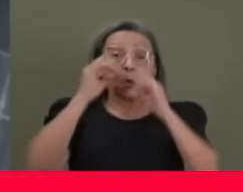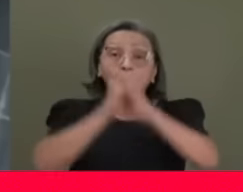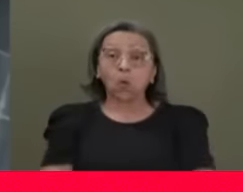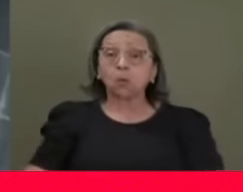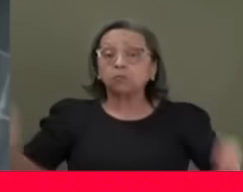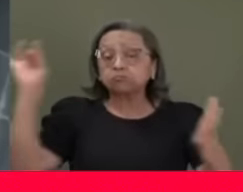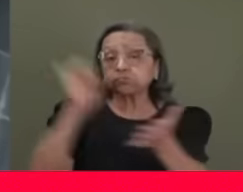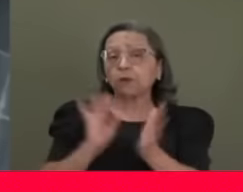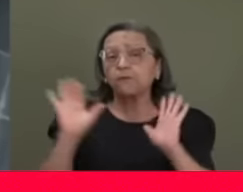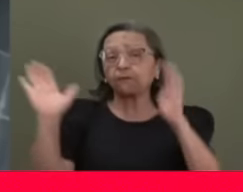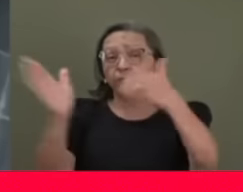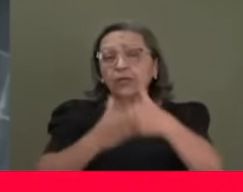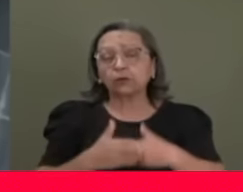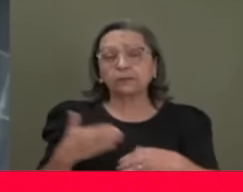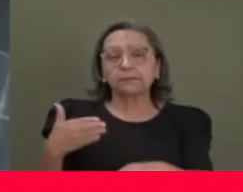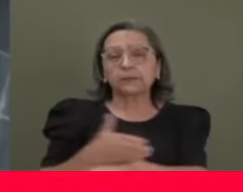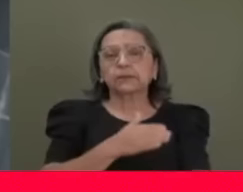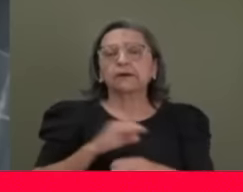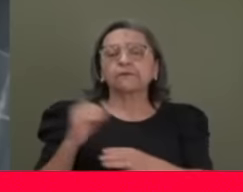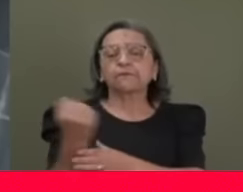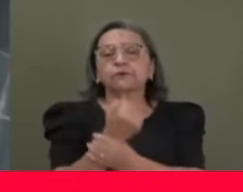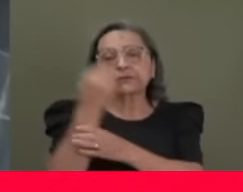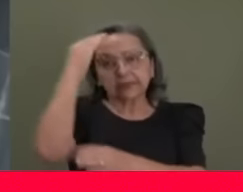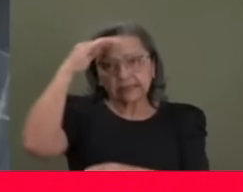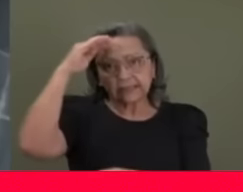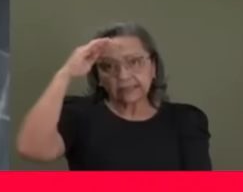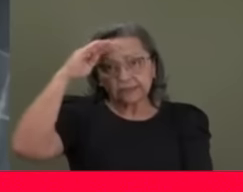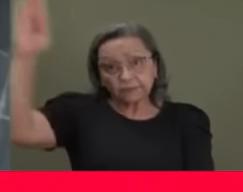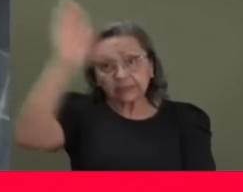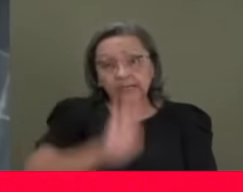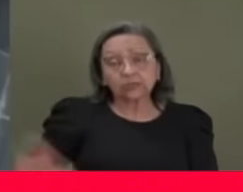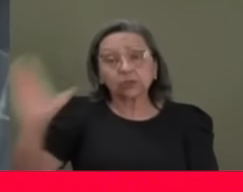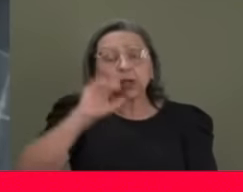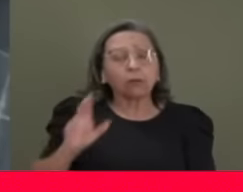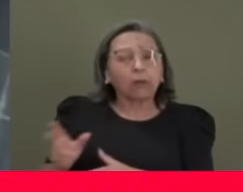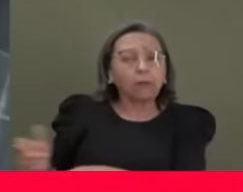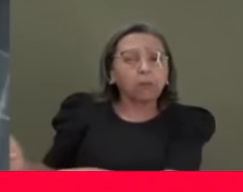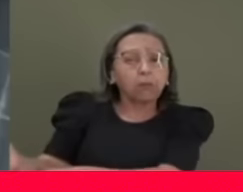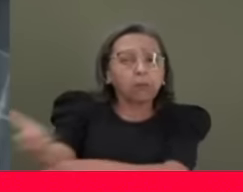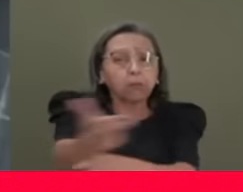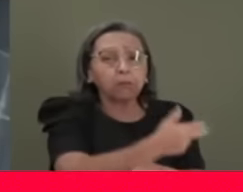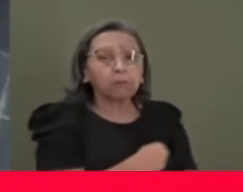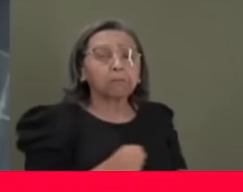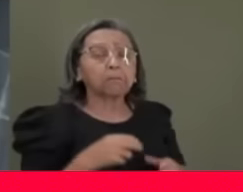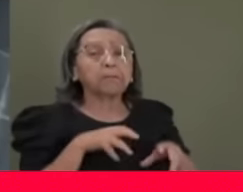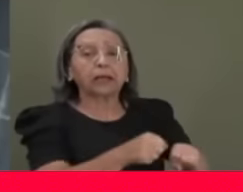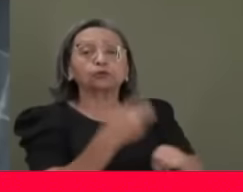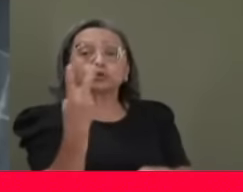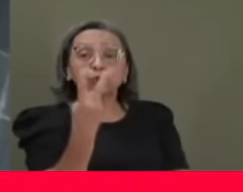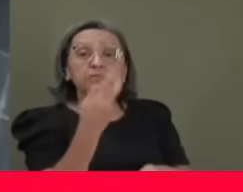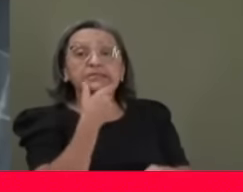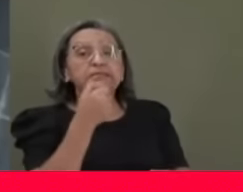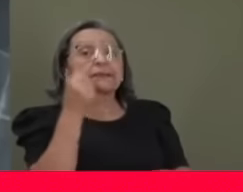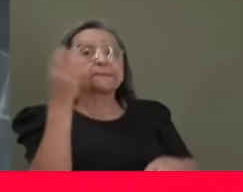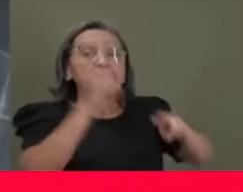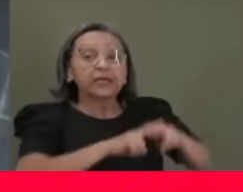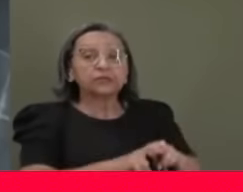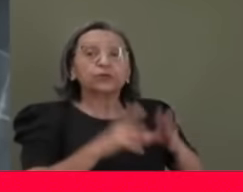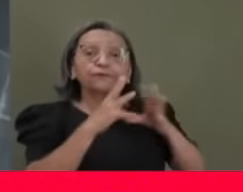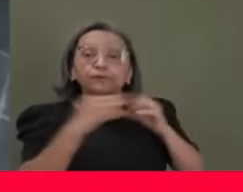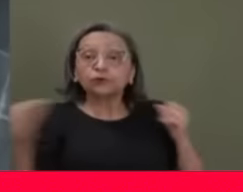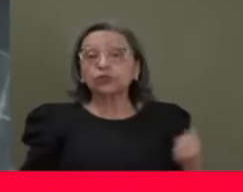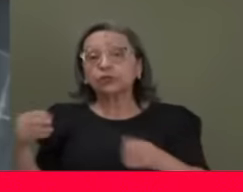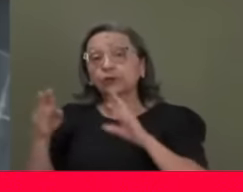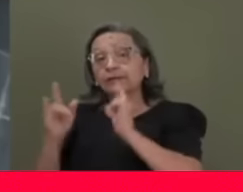da participação da Força Nacional na busca pela recaptura dos 2 presos que fugiram da prisão de segurança